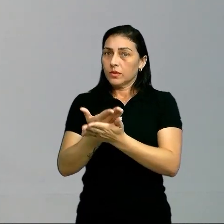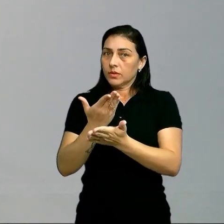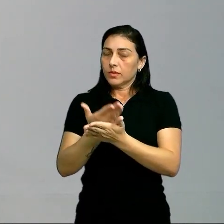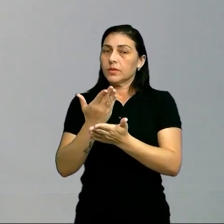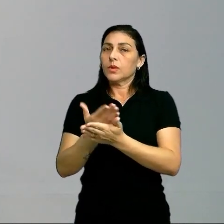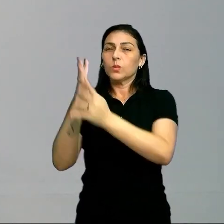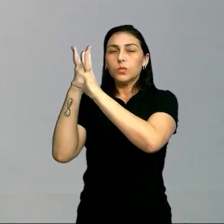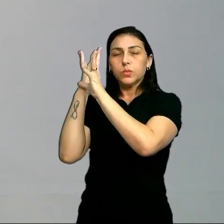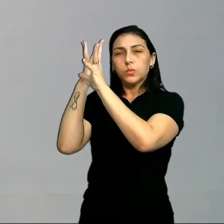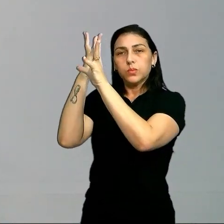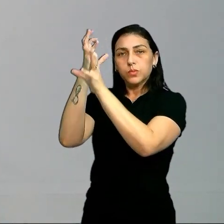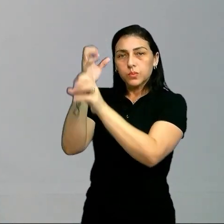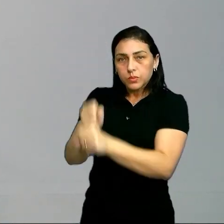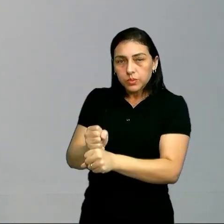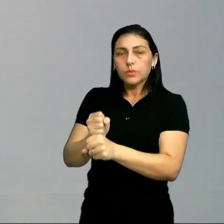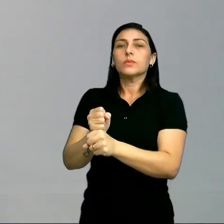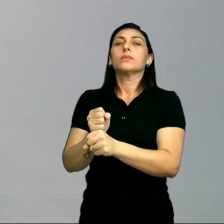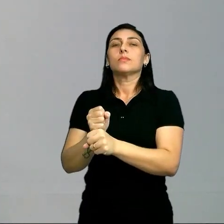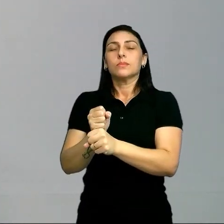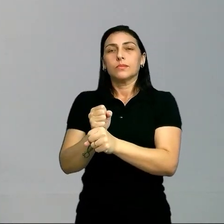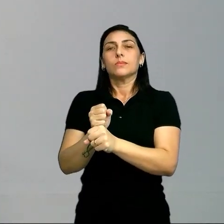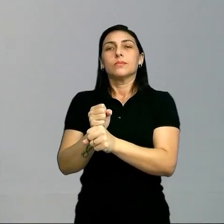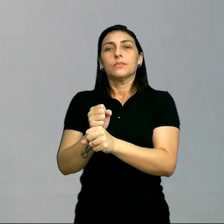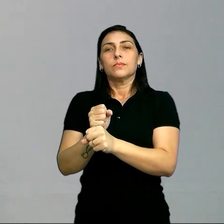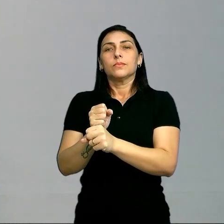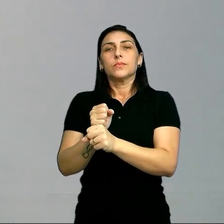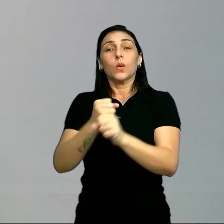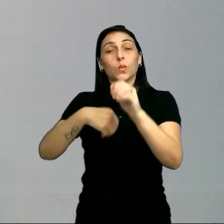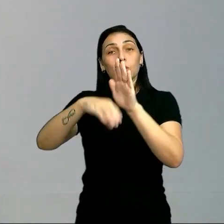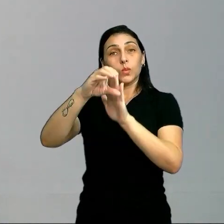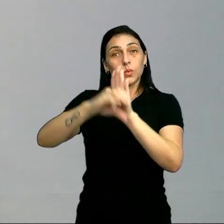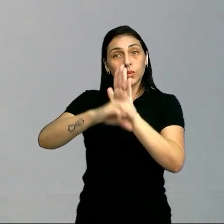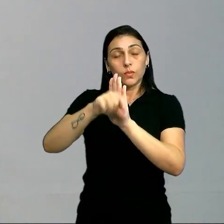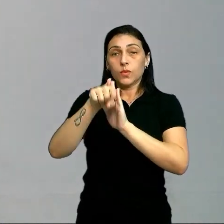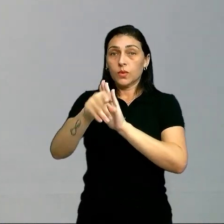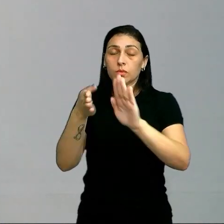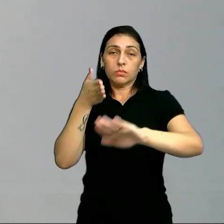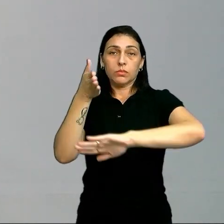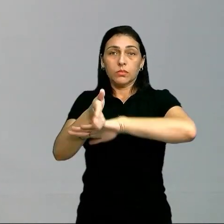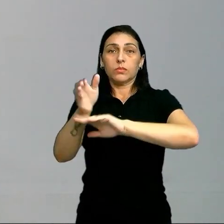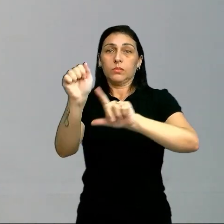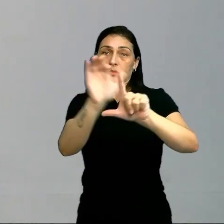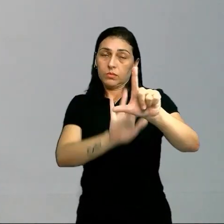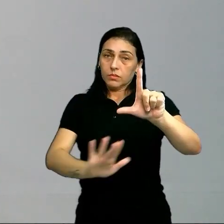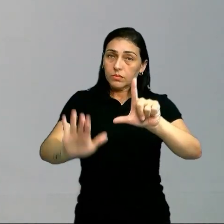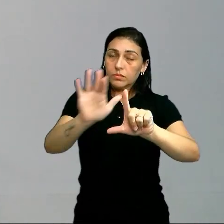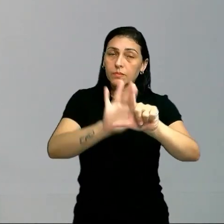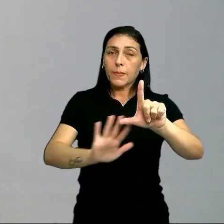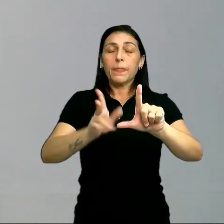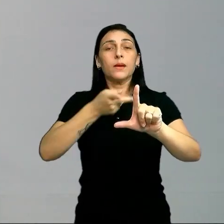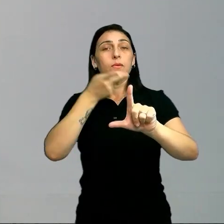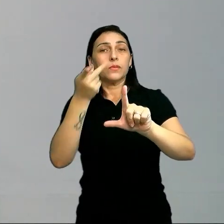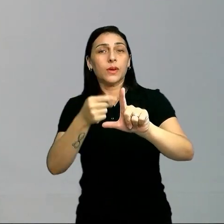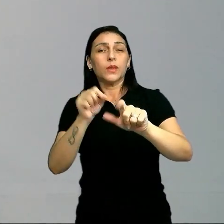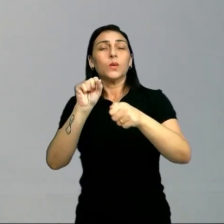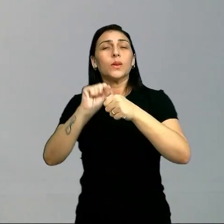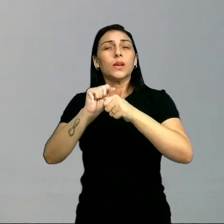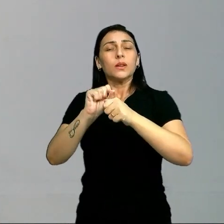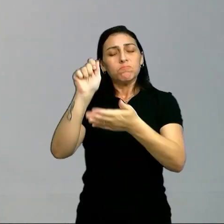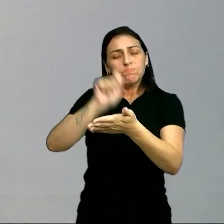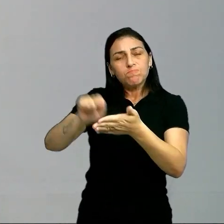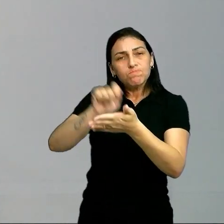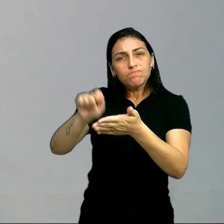aulas revisionais. Para mais conteúdos, você acessa a nossa plataforma, faz essas